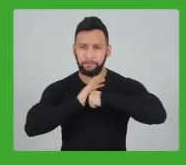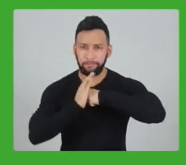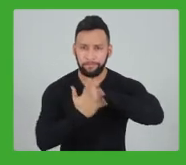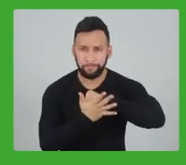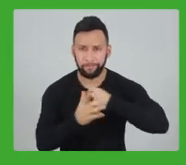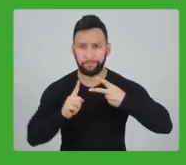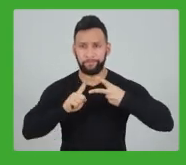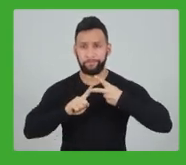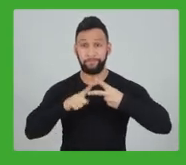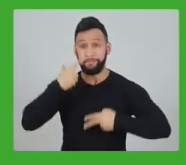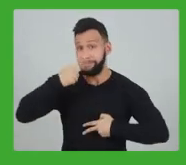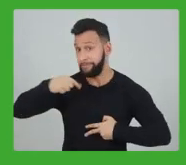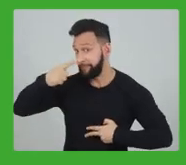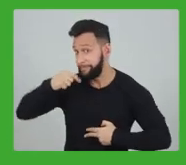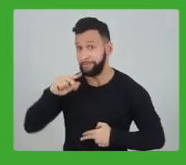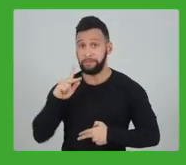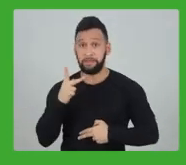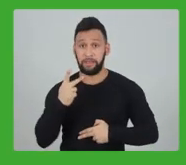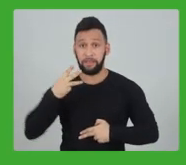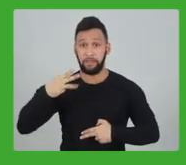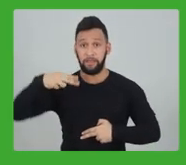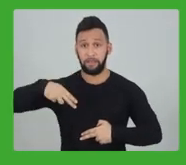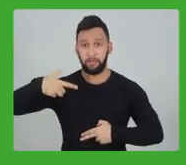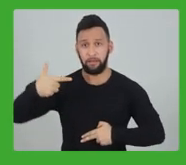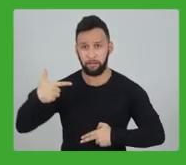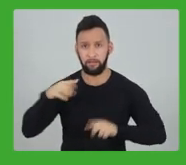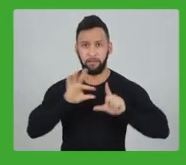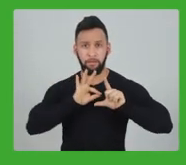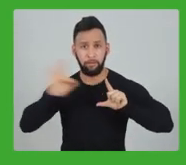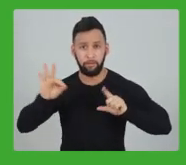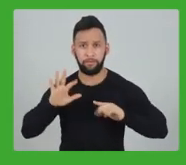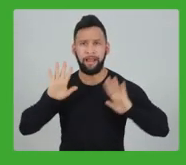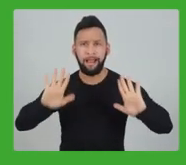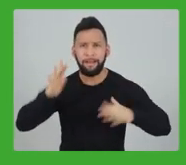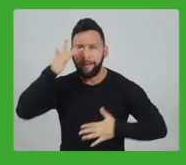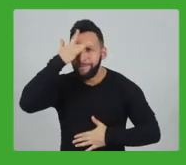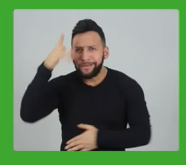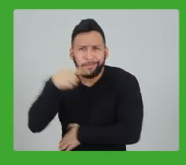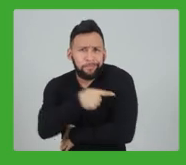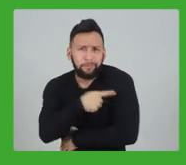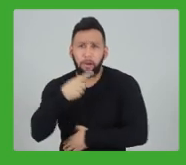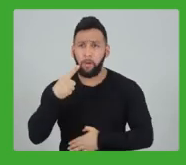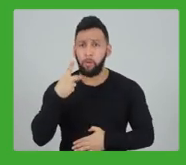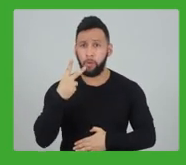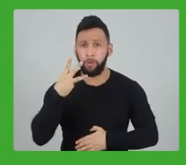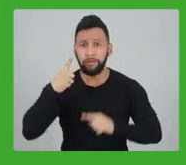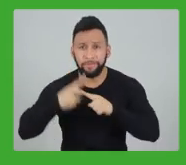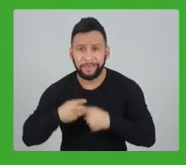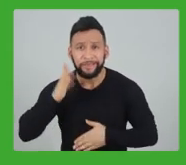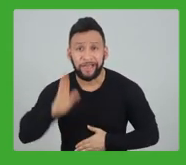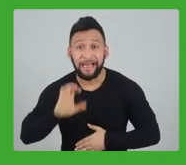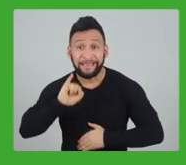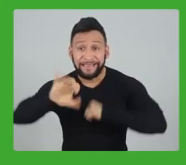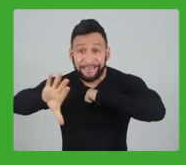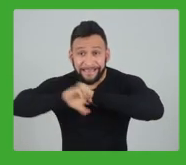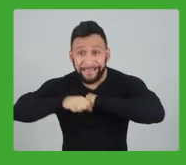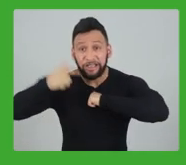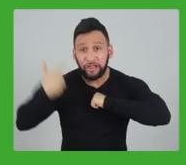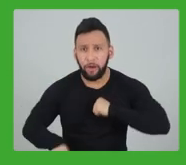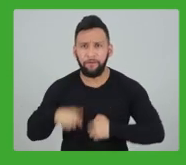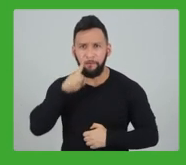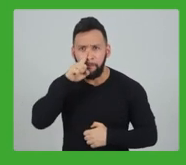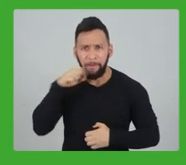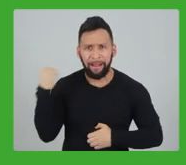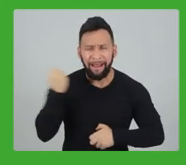Os casos de síndrome respiratória, como a influenza e a Covid, têm aumentado muito. Pessoas que tomaram a vacina, mesmo que peguem a doença, têm